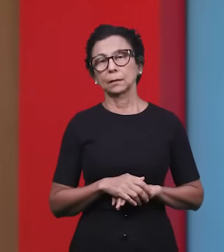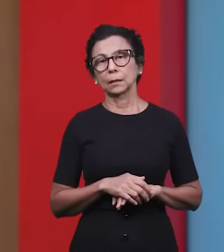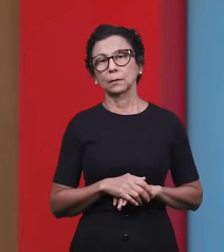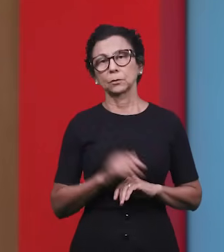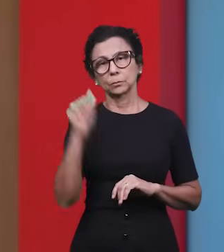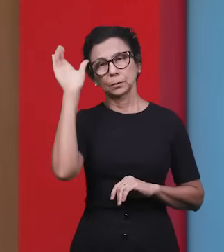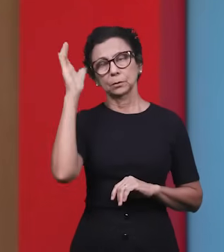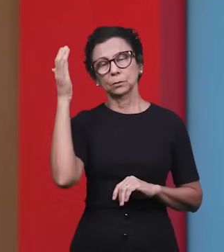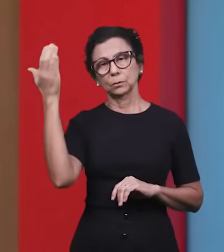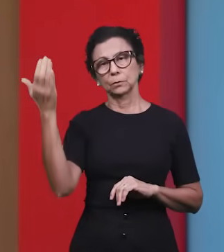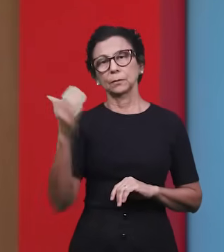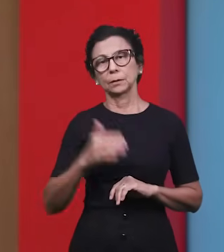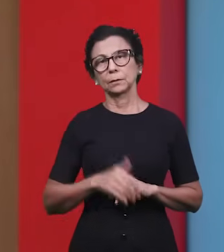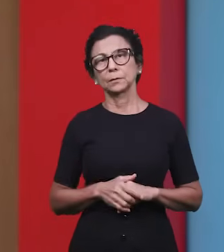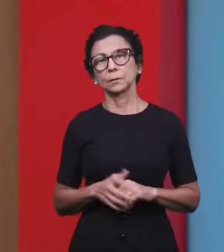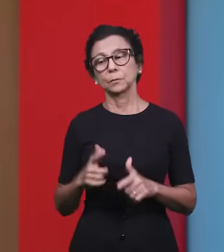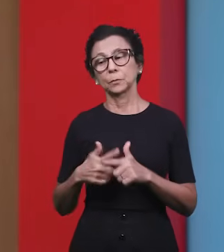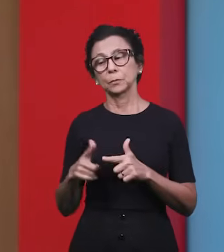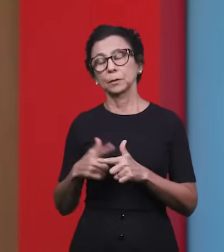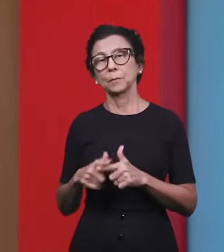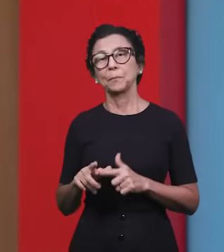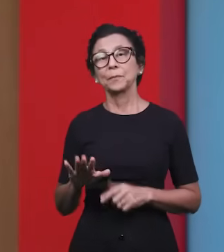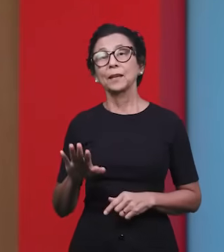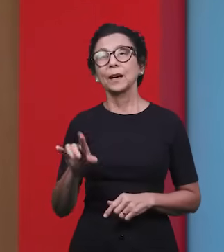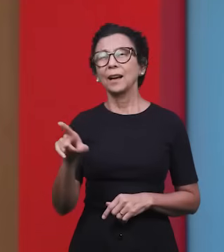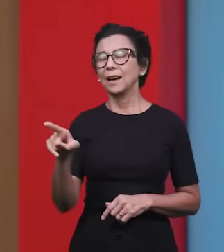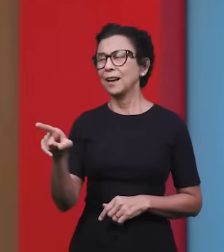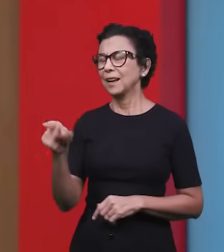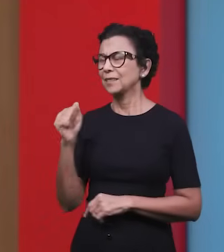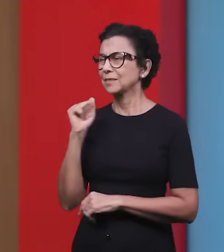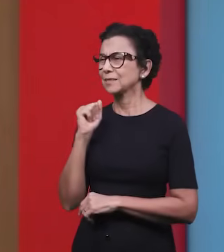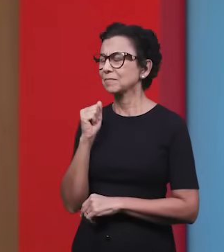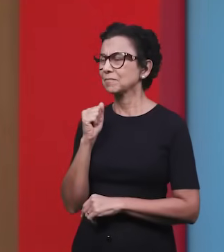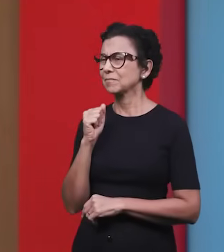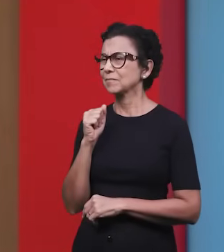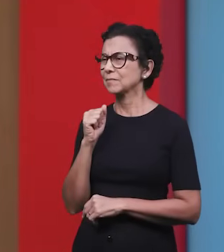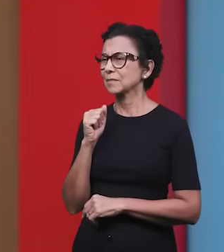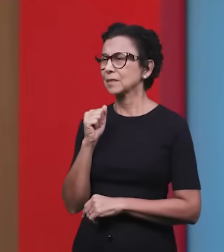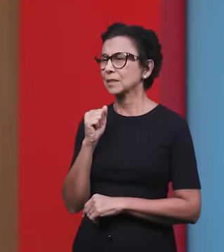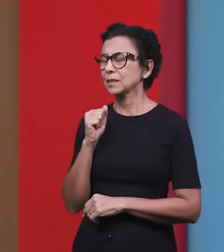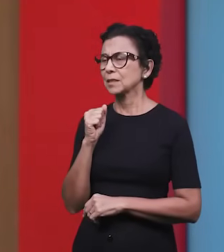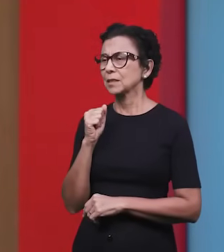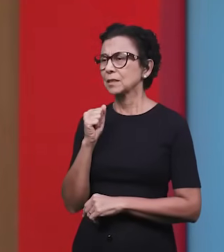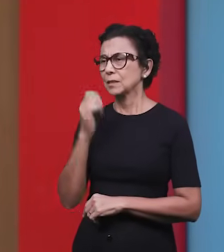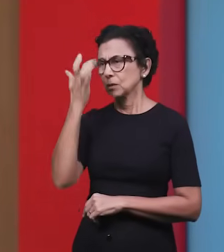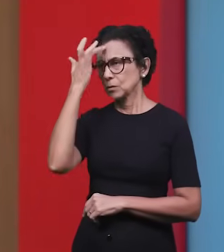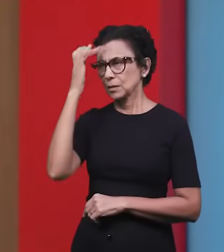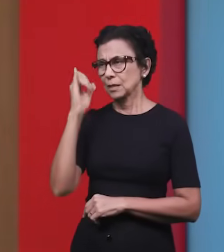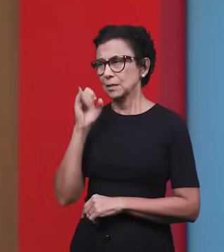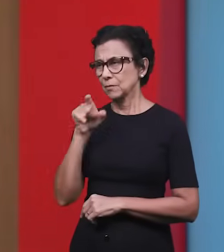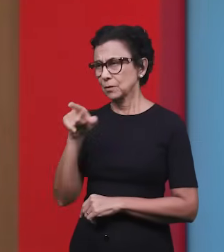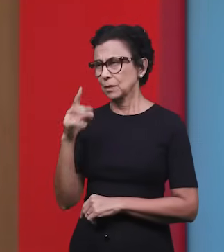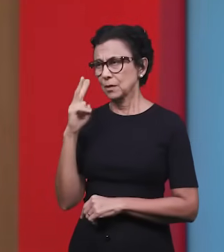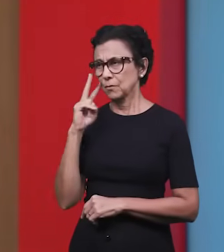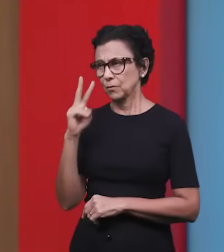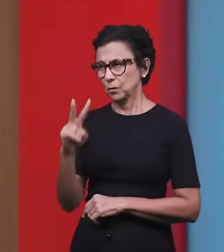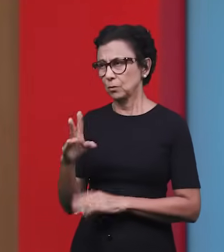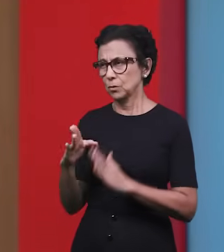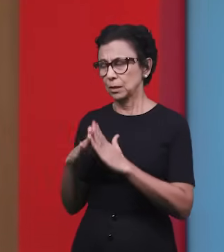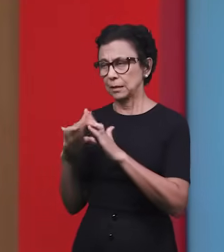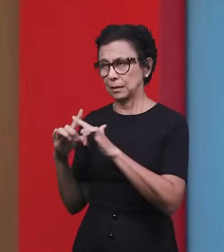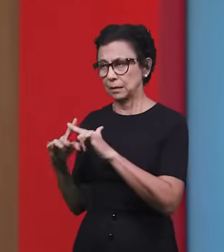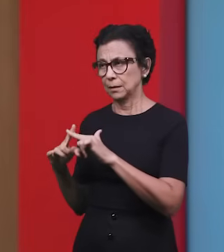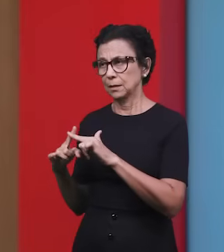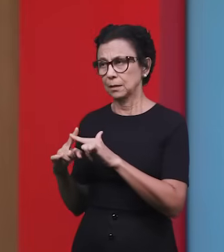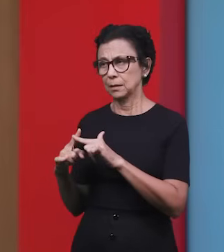ministério na ação daquelas decisões. Mas eu não sei se você já viu, Gilson, nas igrejas,